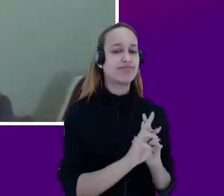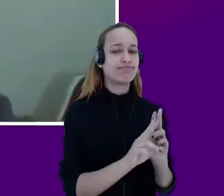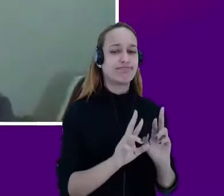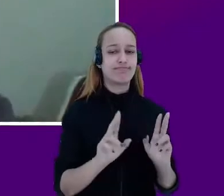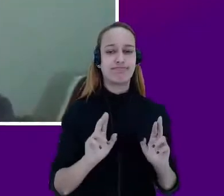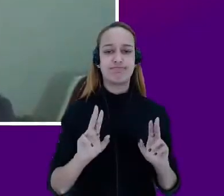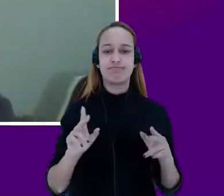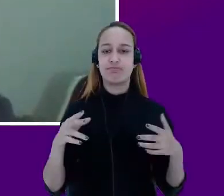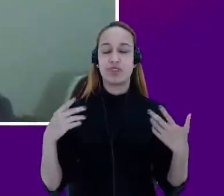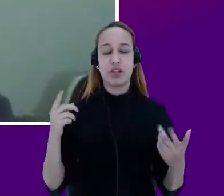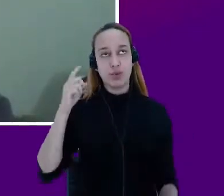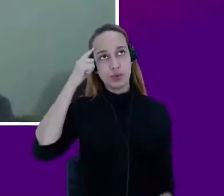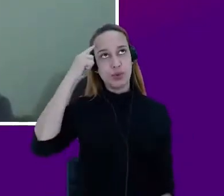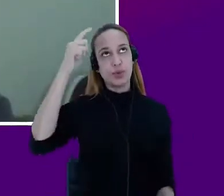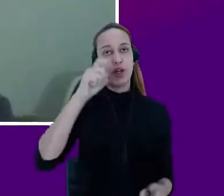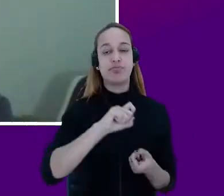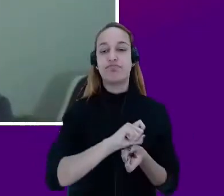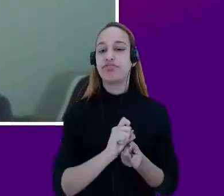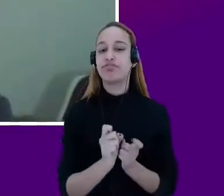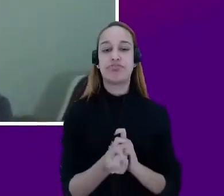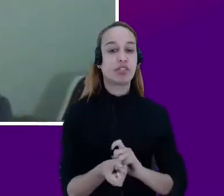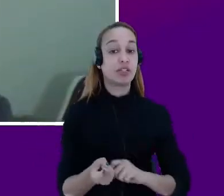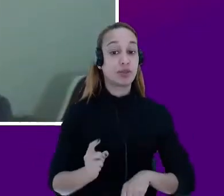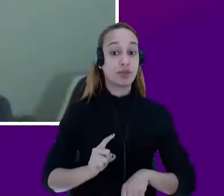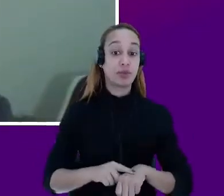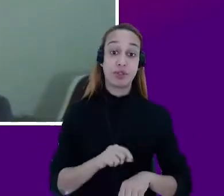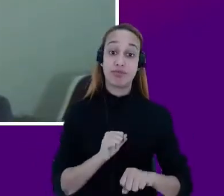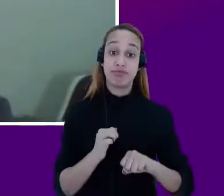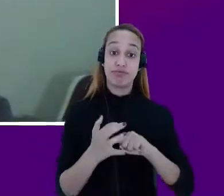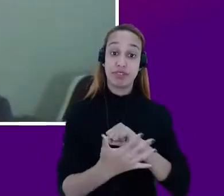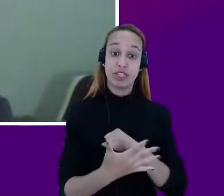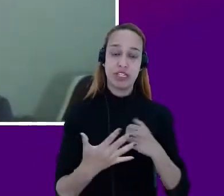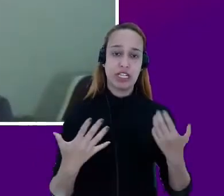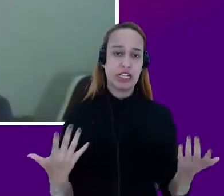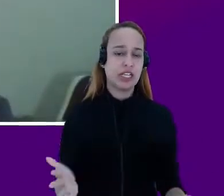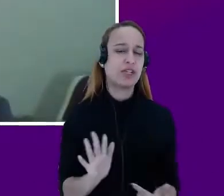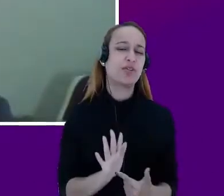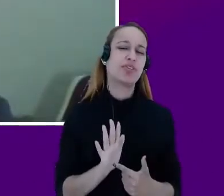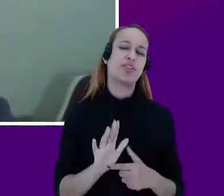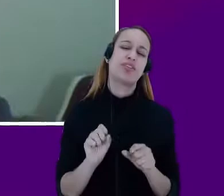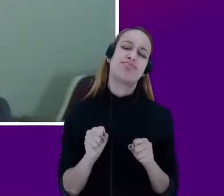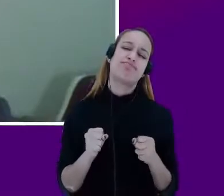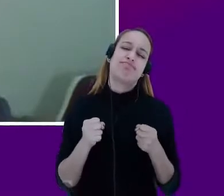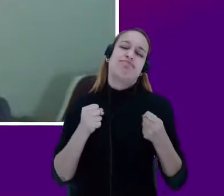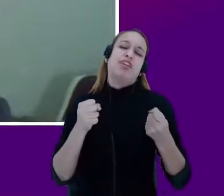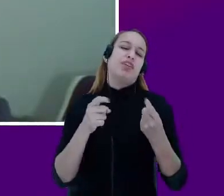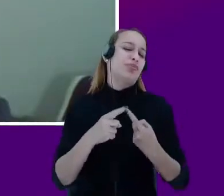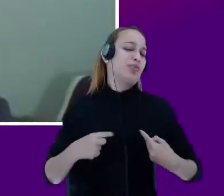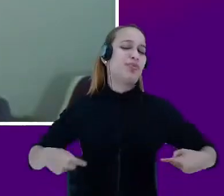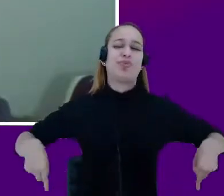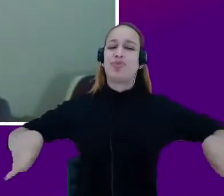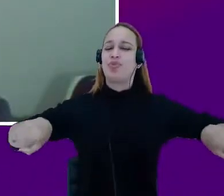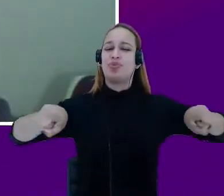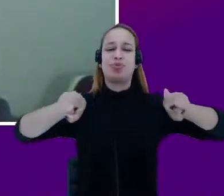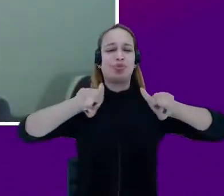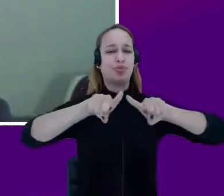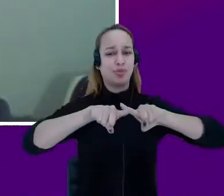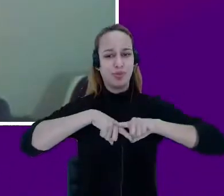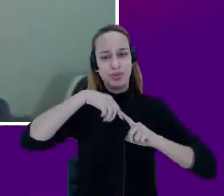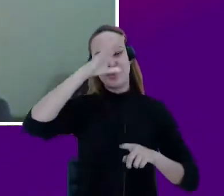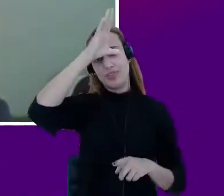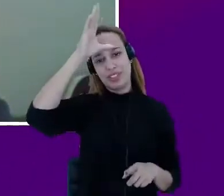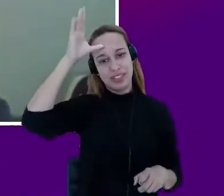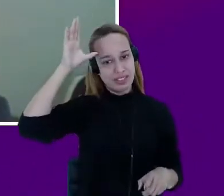se reinventou neste momento da pandemia e trazendo muito mais segurança para todos os consumidores, para todos